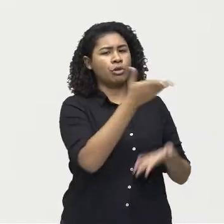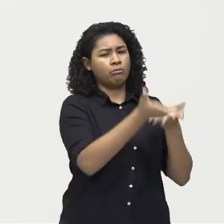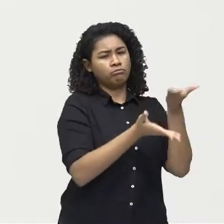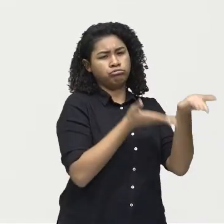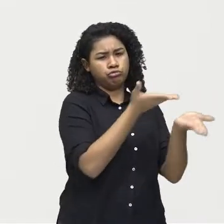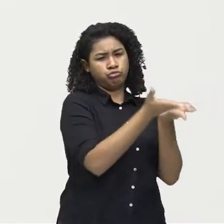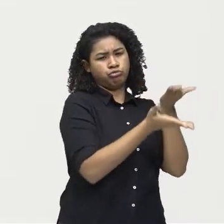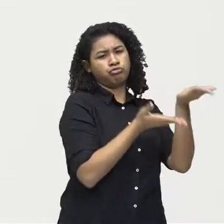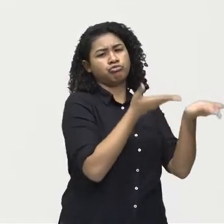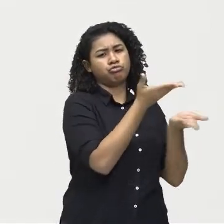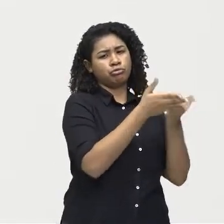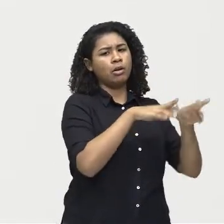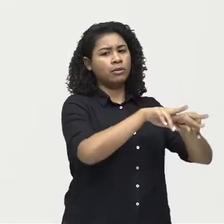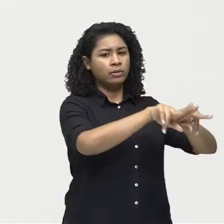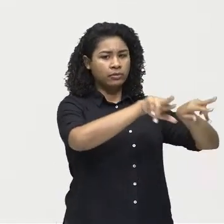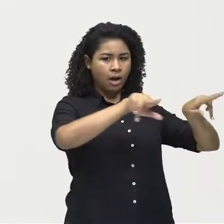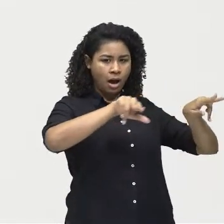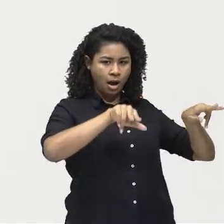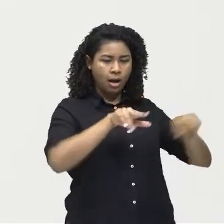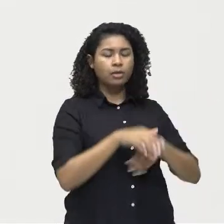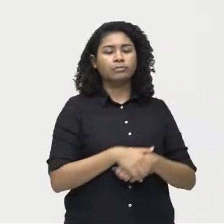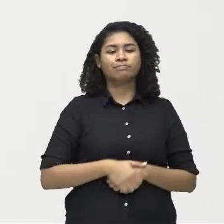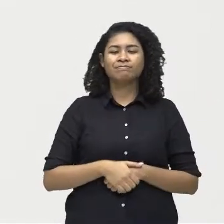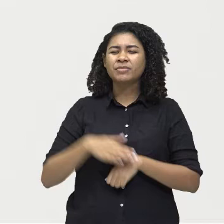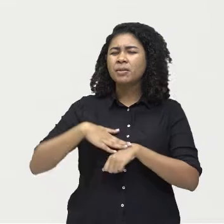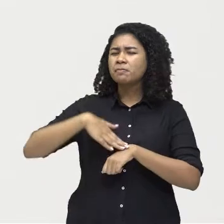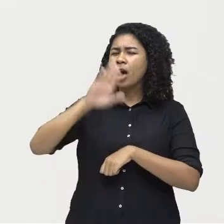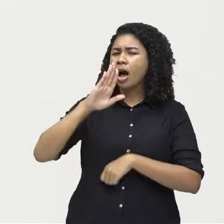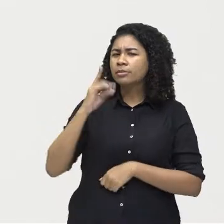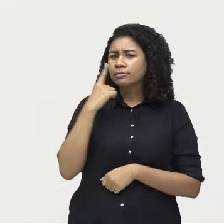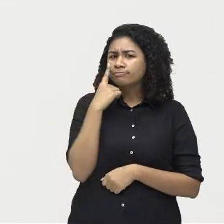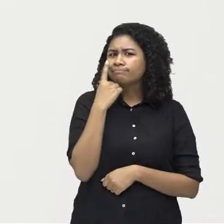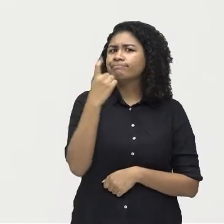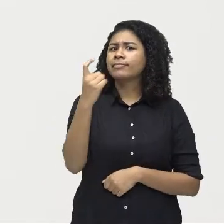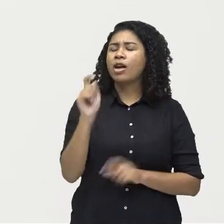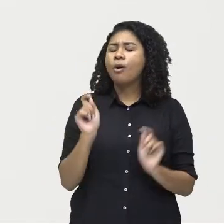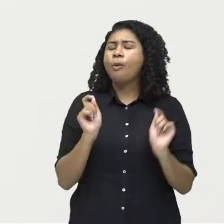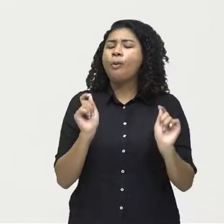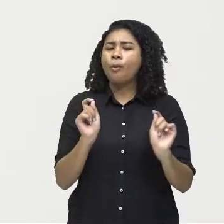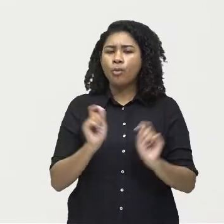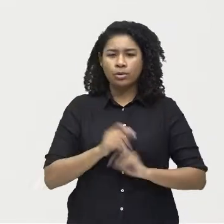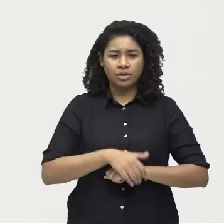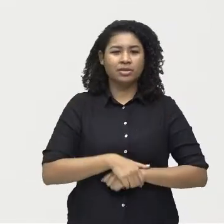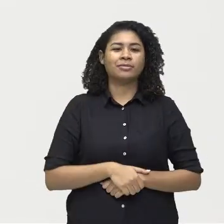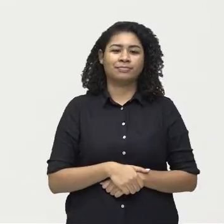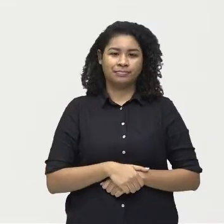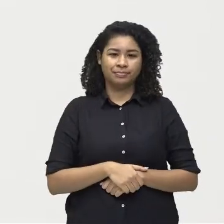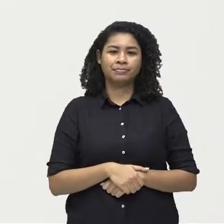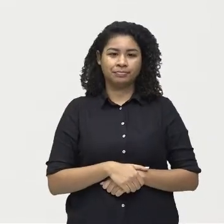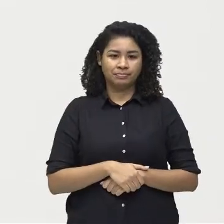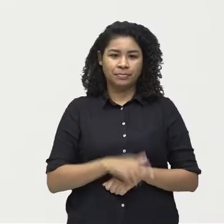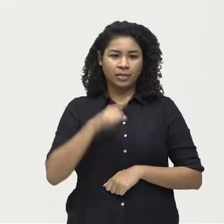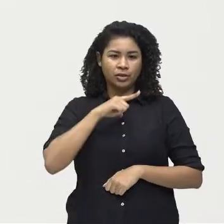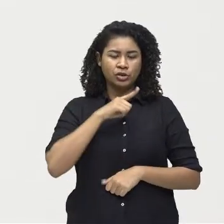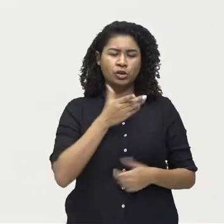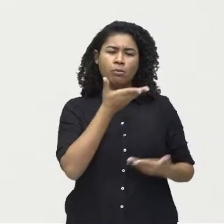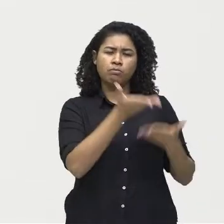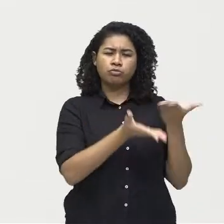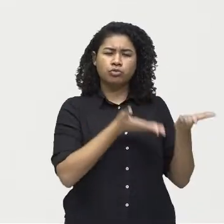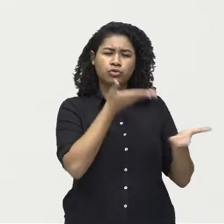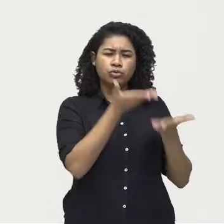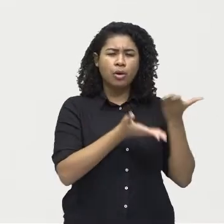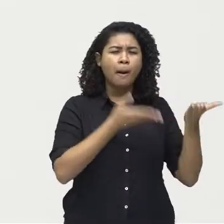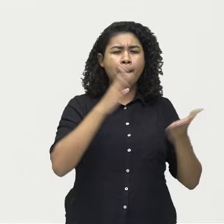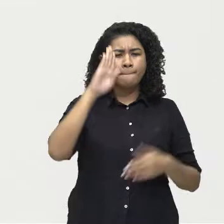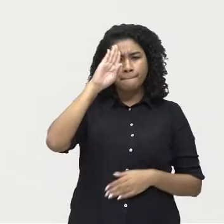privilégios, e o mais interessante e o privilégio mais